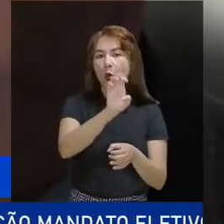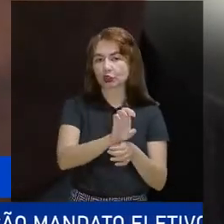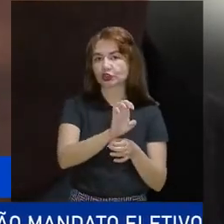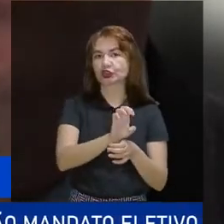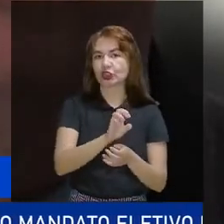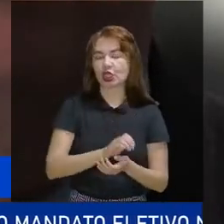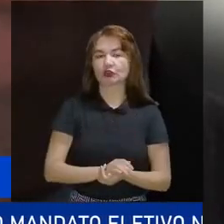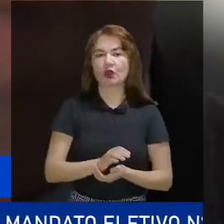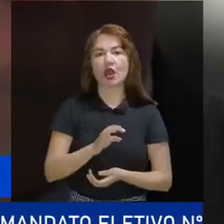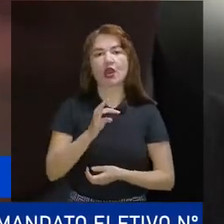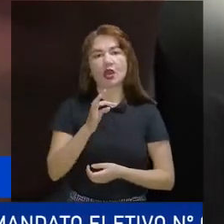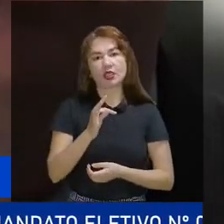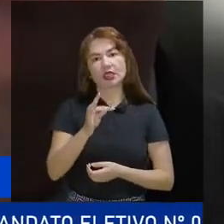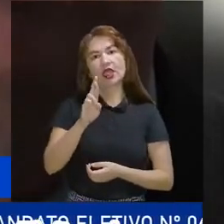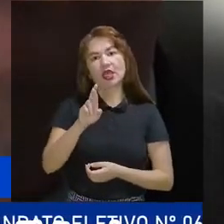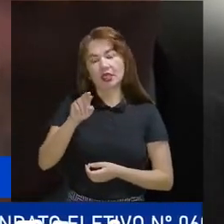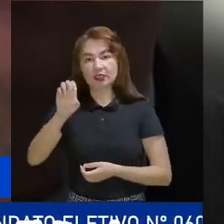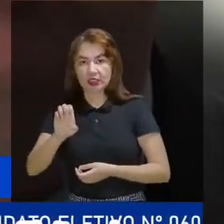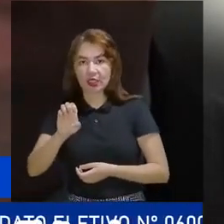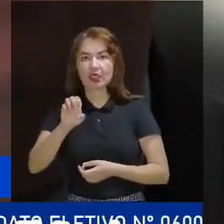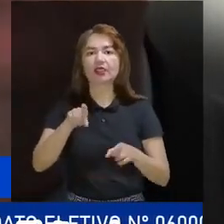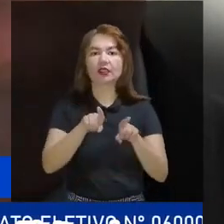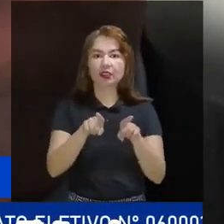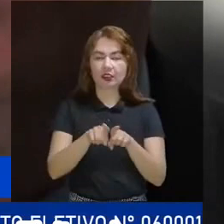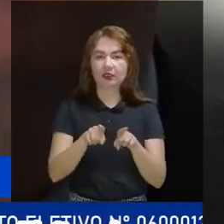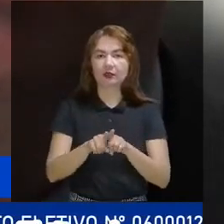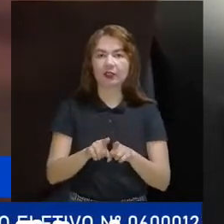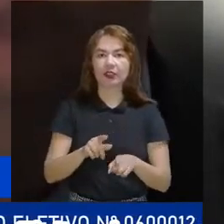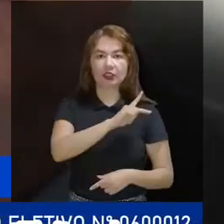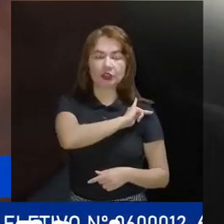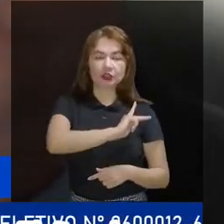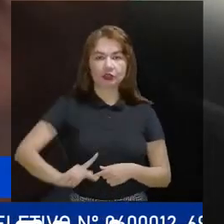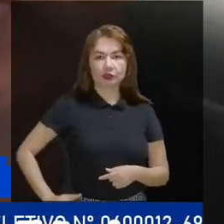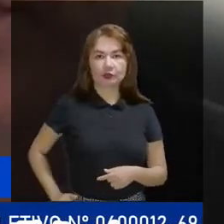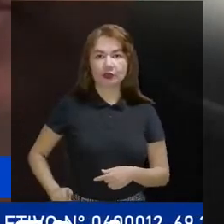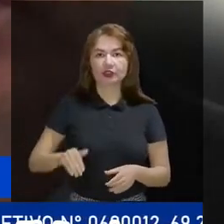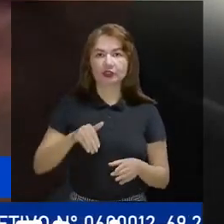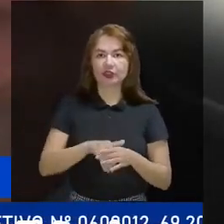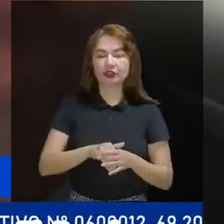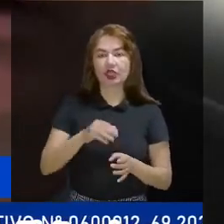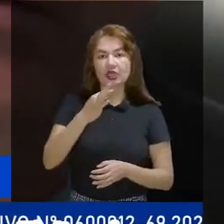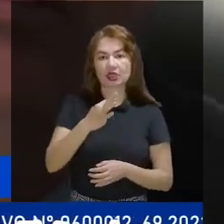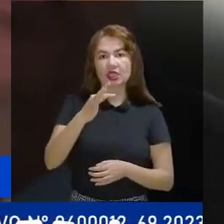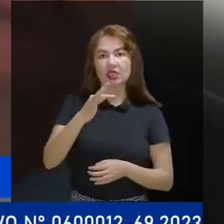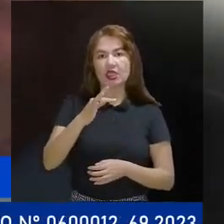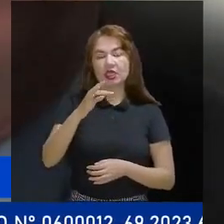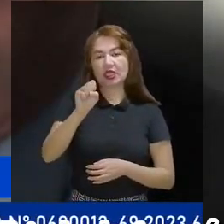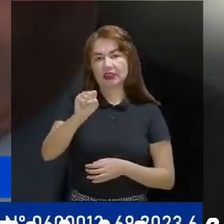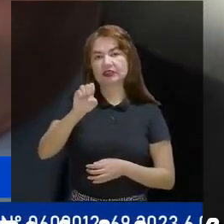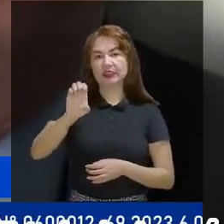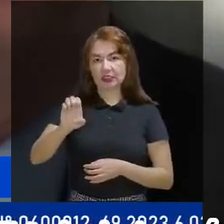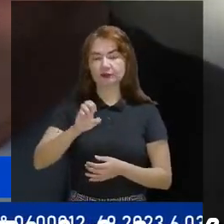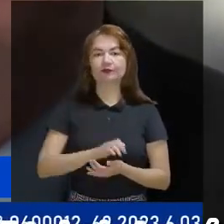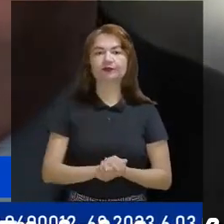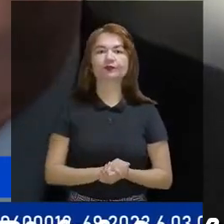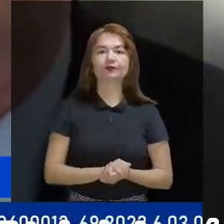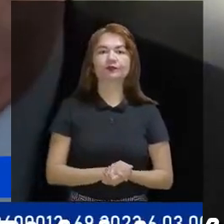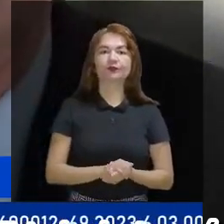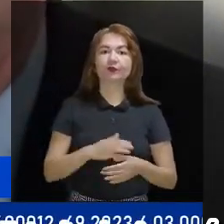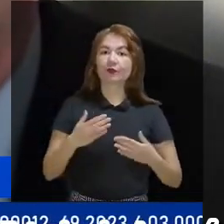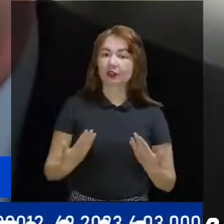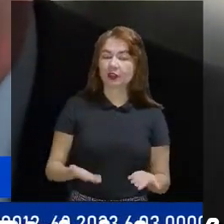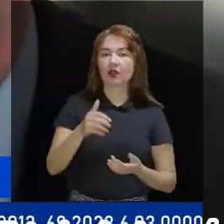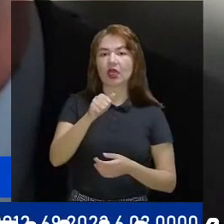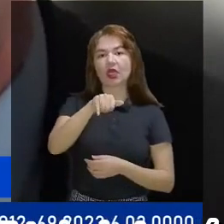tribunais regionais eleitorais e, por sua vez, nas eleições presidenciais, o Tribunal Superior Eleitoral. A AIME, em tela,